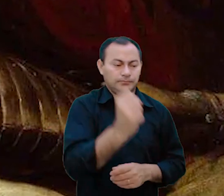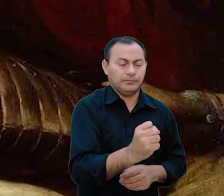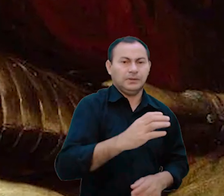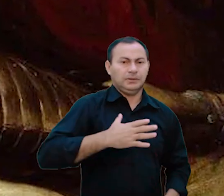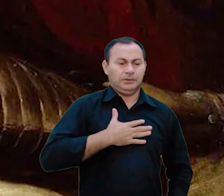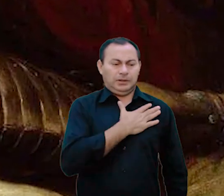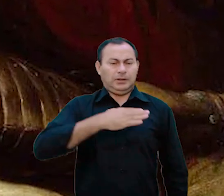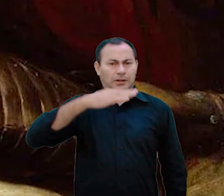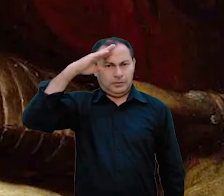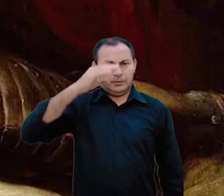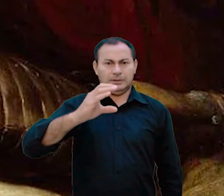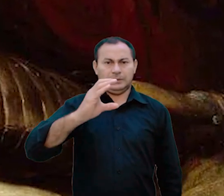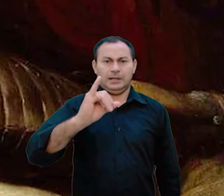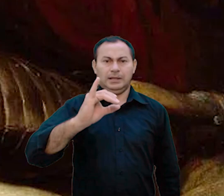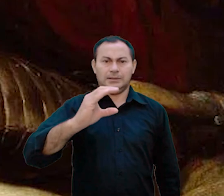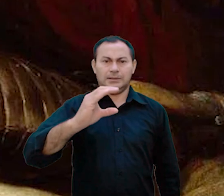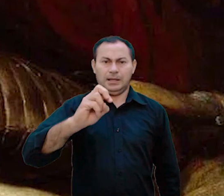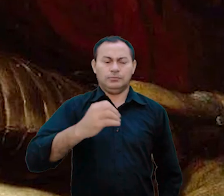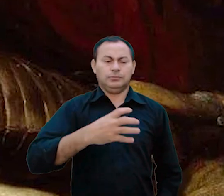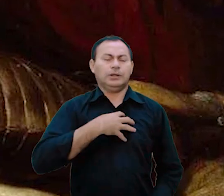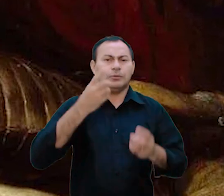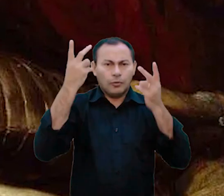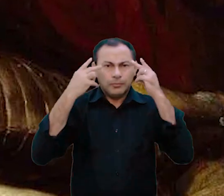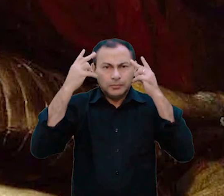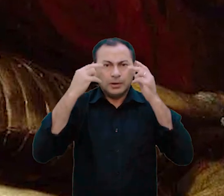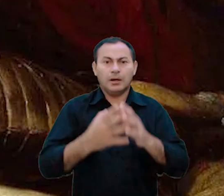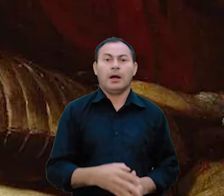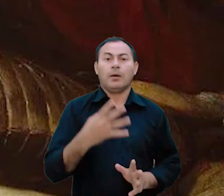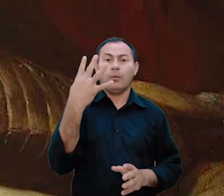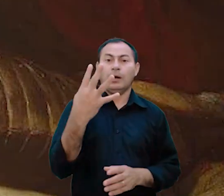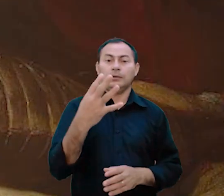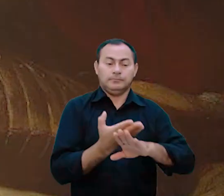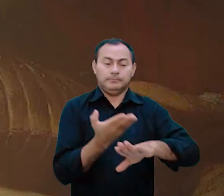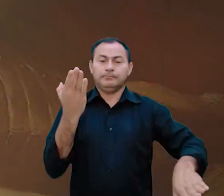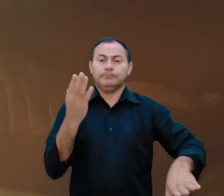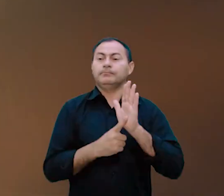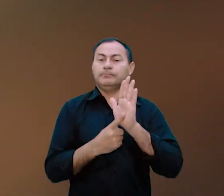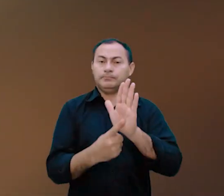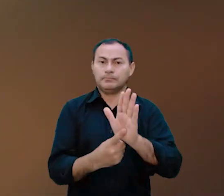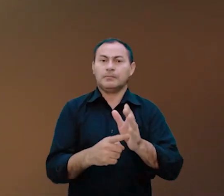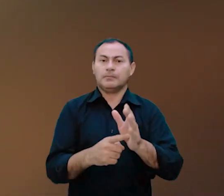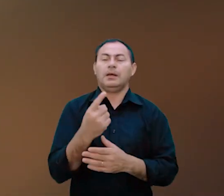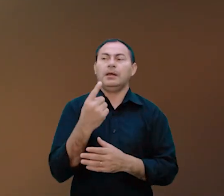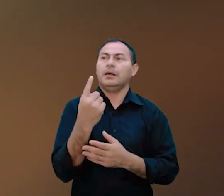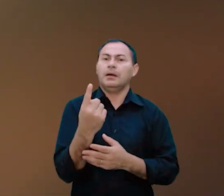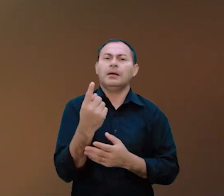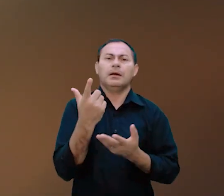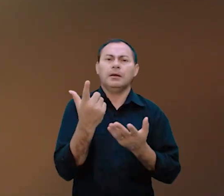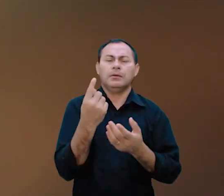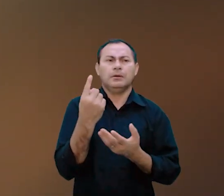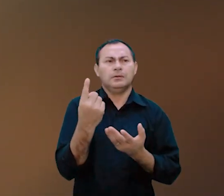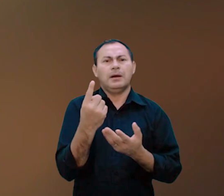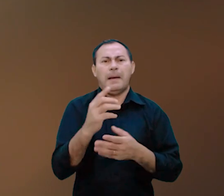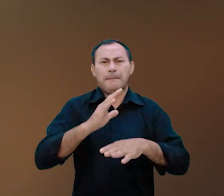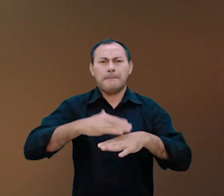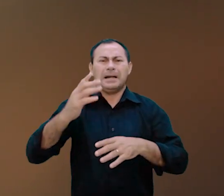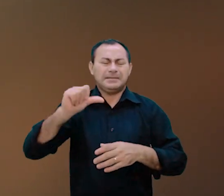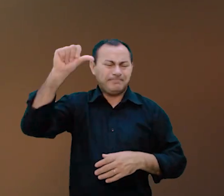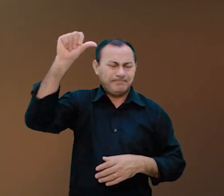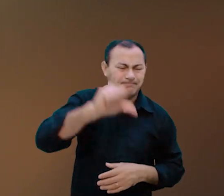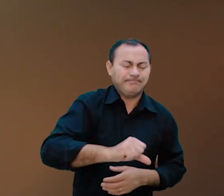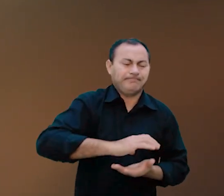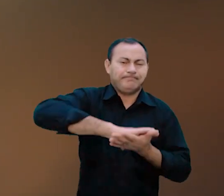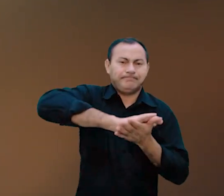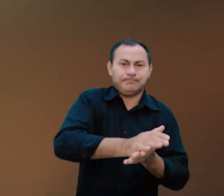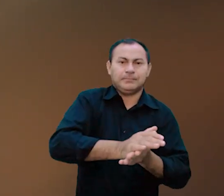o general Sísera de maneira bastante incomum. A quarta apostasia resultou em uma, vamos dizer assim, das